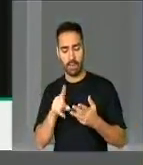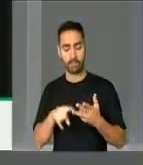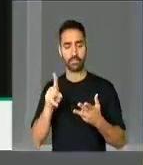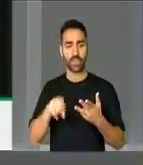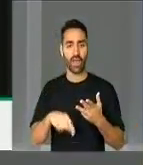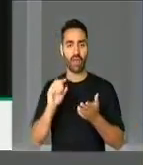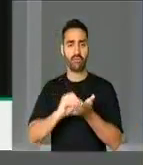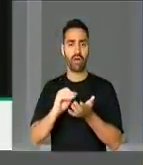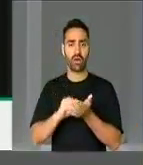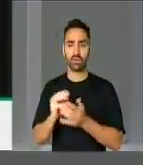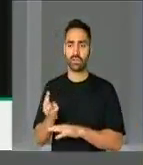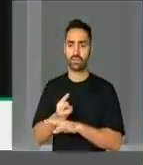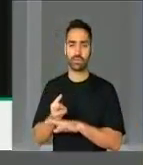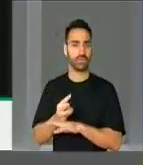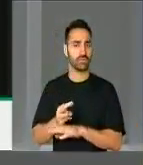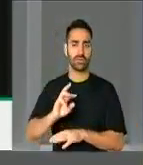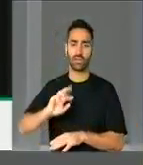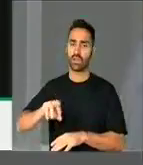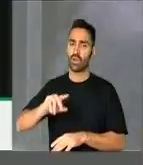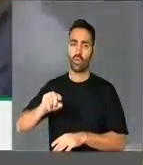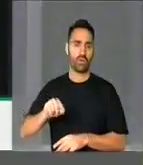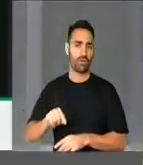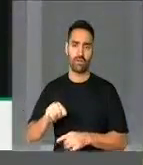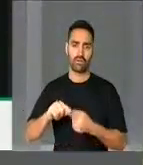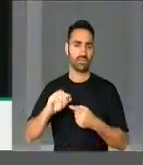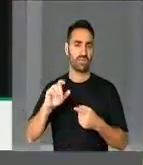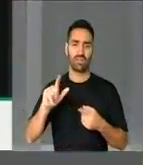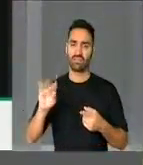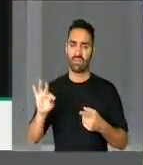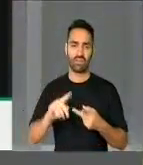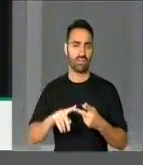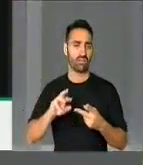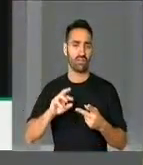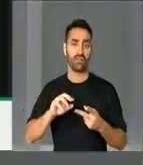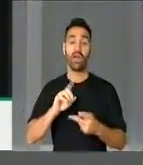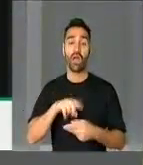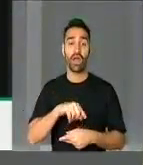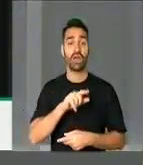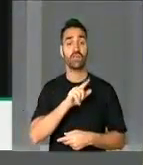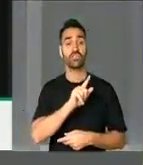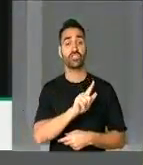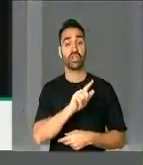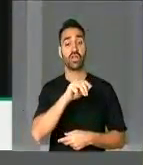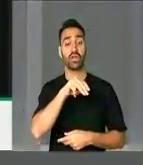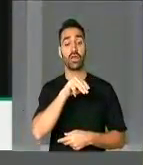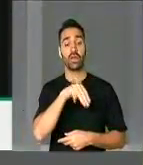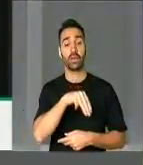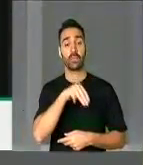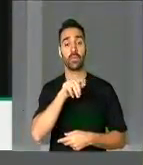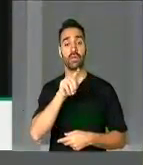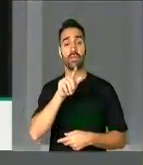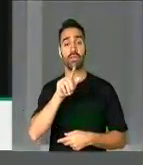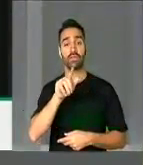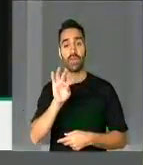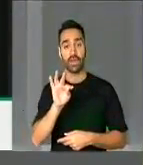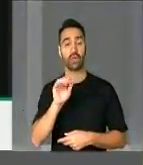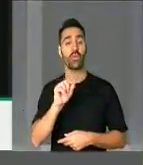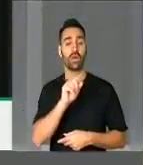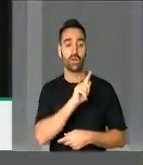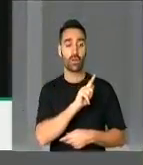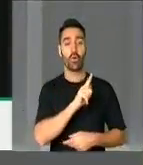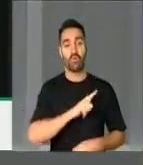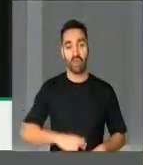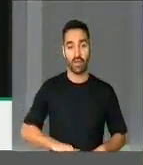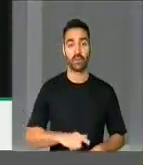falta da terceirização, o problema do país não é a CLT, o problema do país é o GMT, o governo Michel Temer, que está acabando com